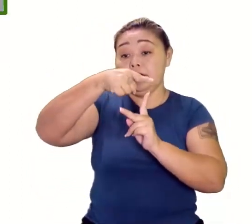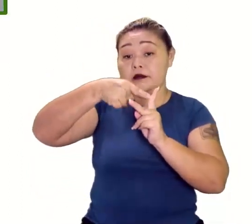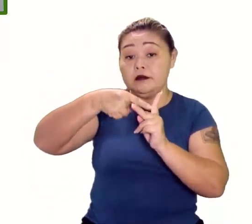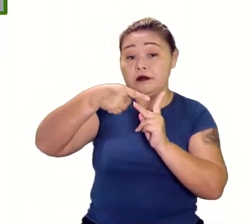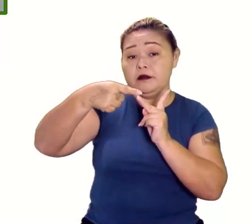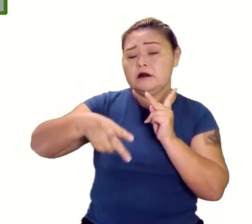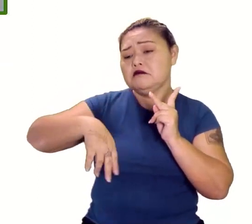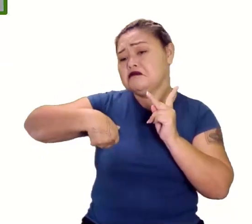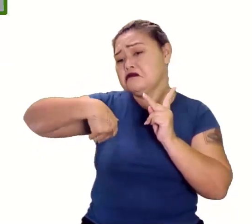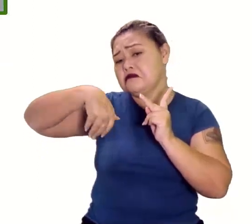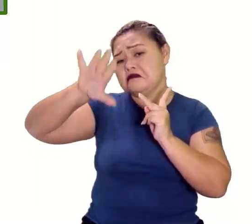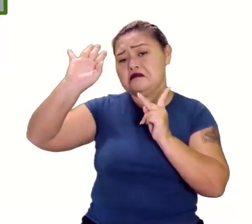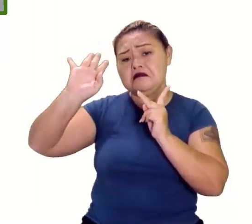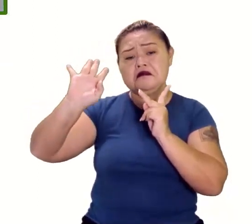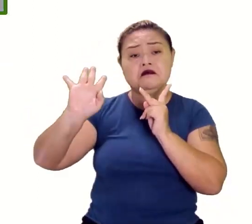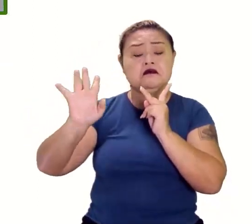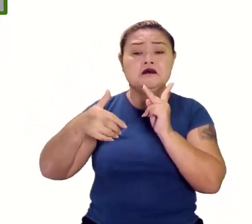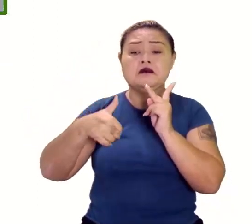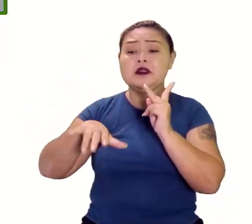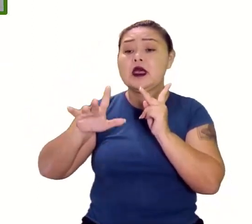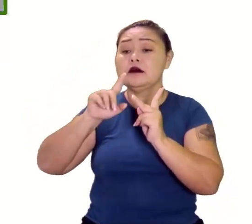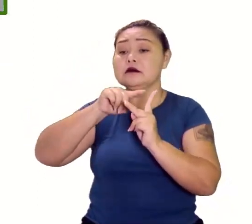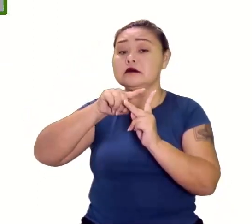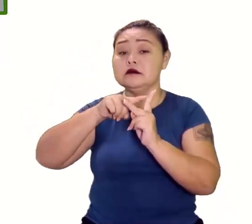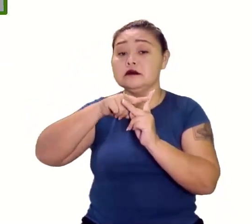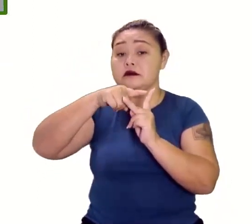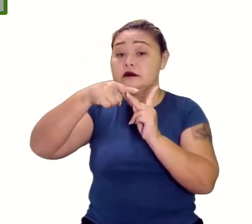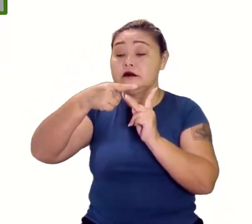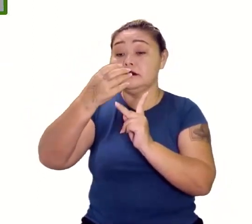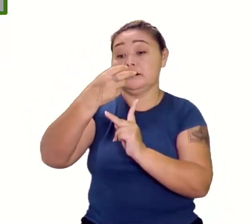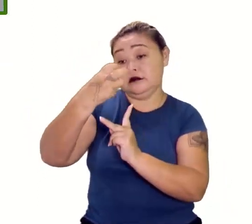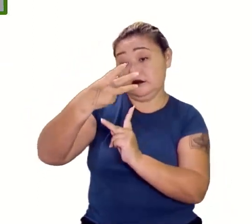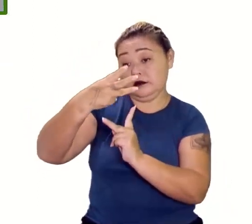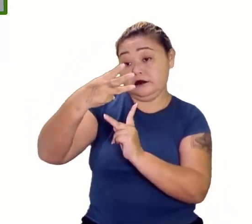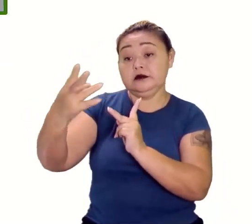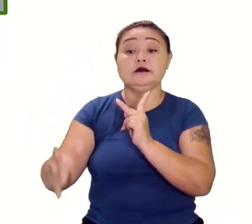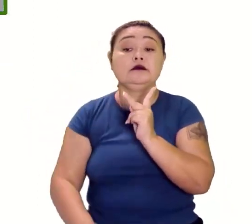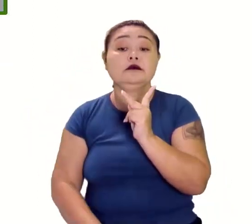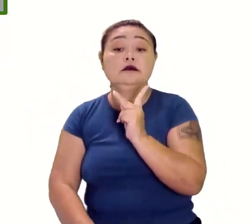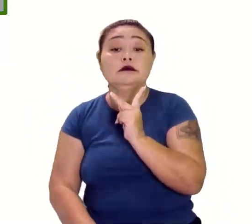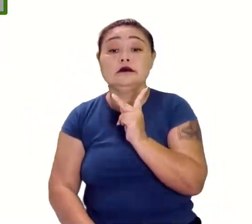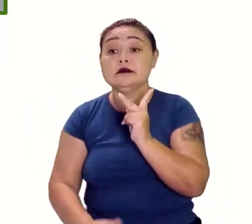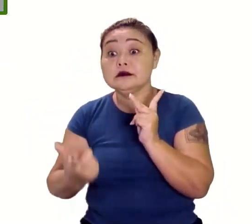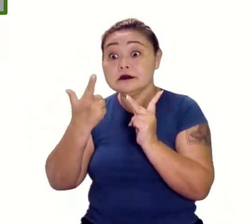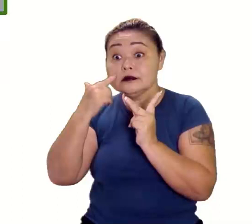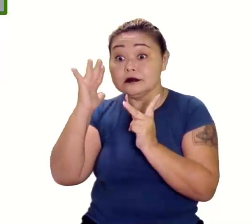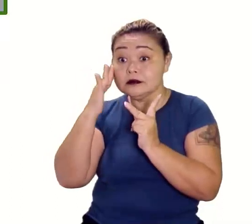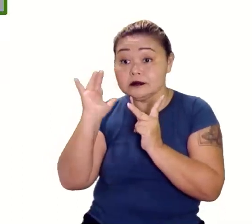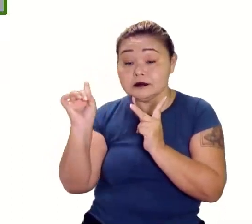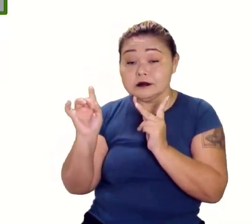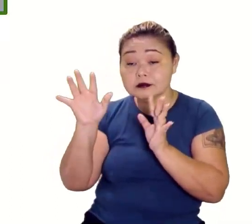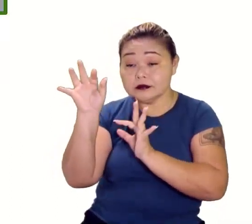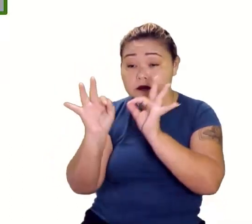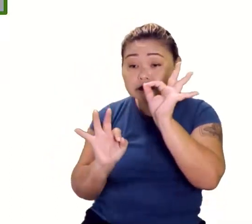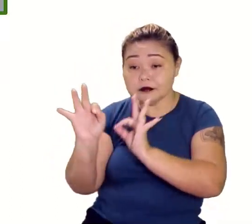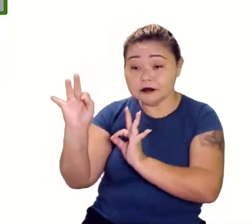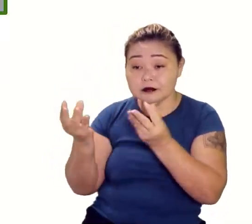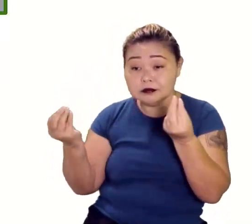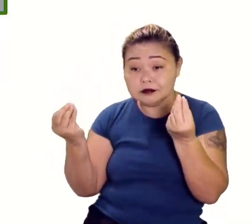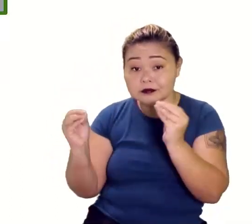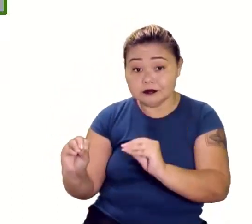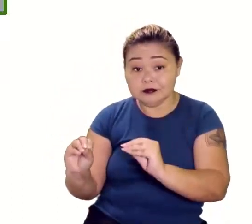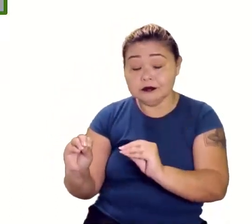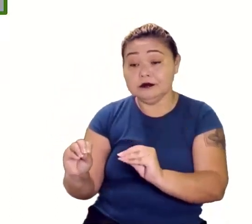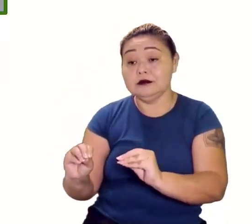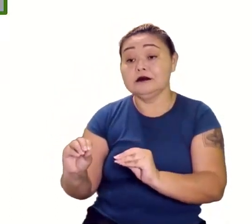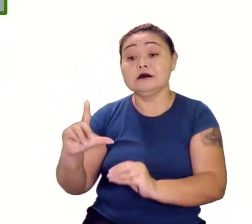vai muito além da raiz quadrada e da raiz cúbica. Vamos entender a estrutura da radiciação. Então,